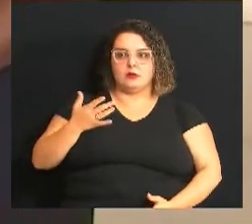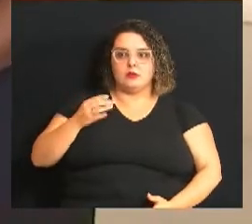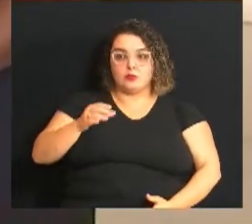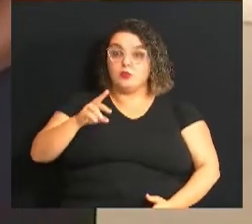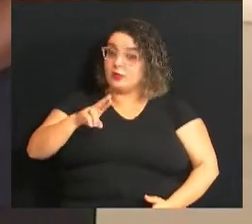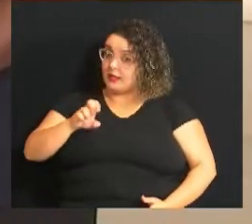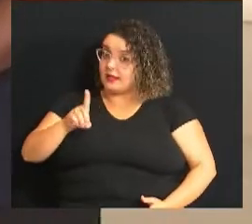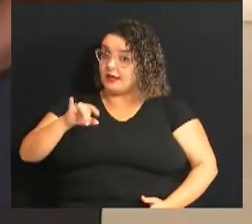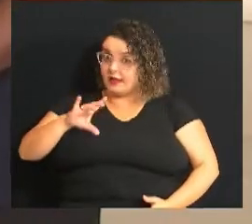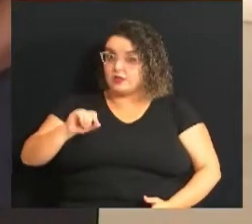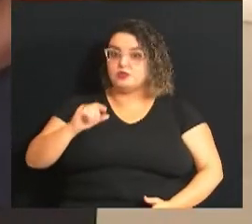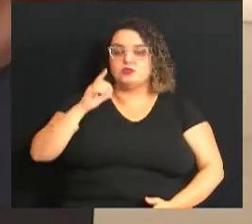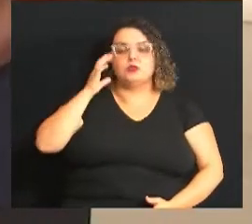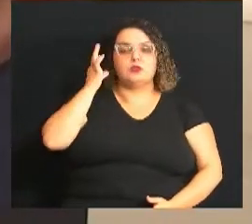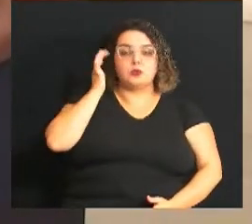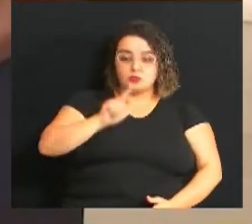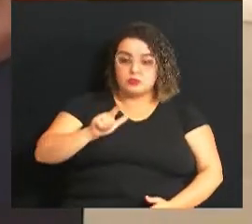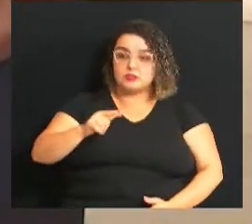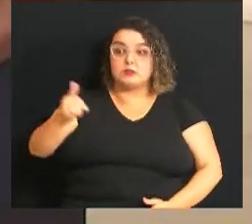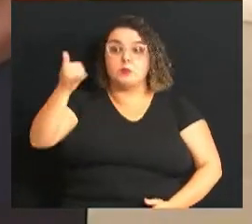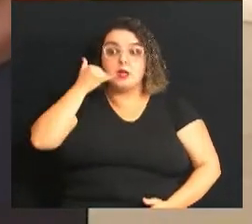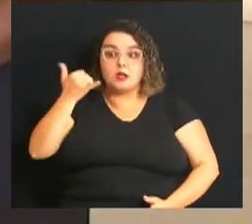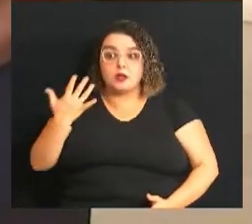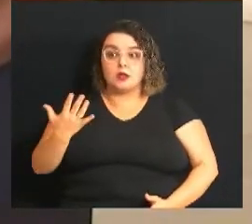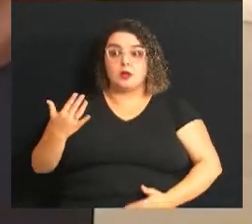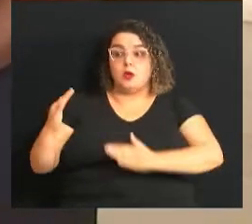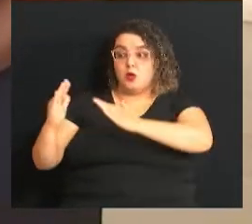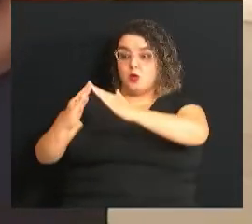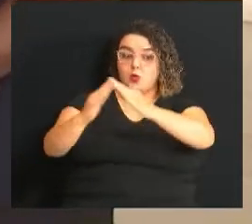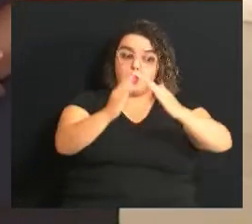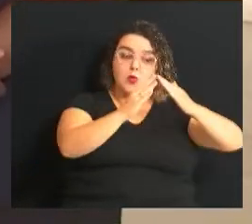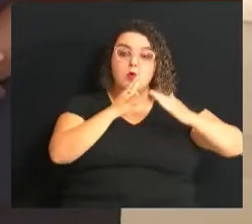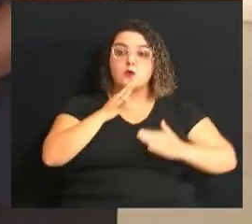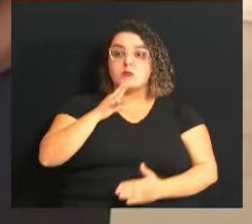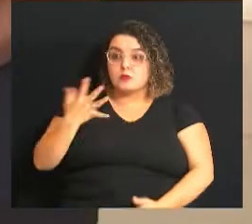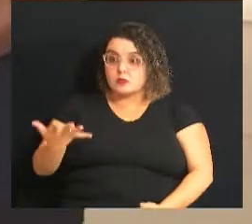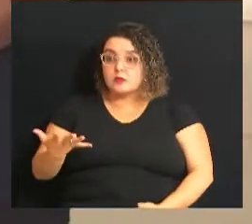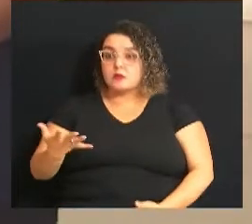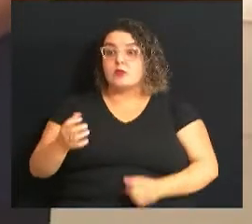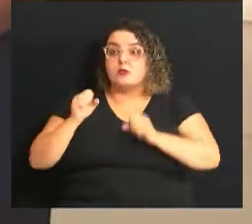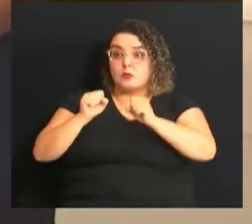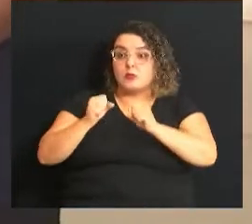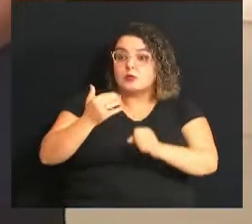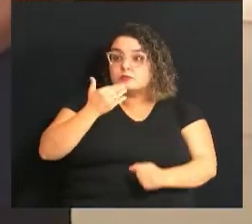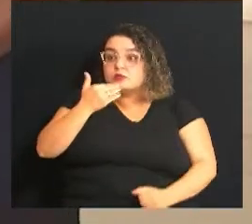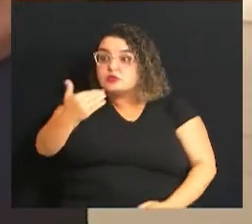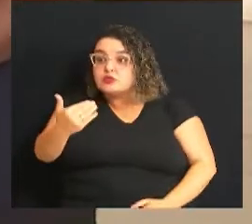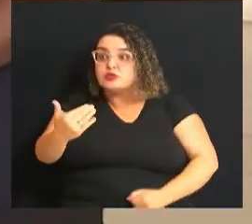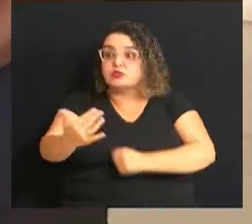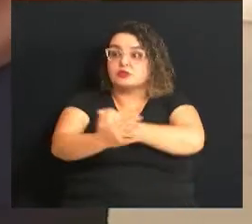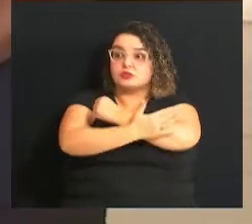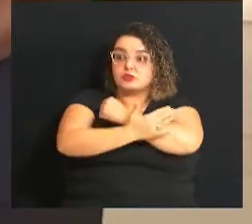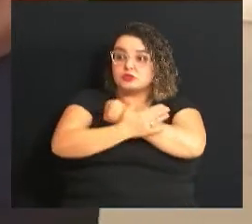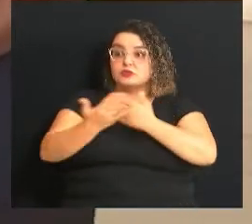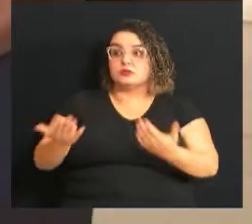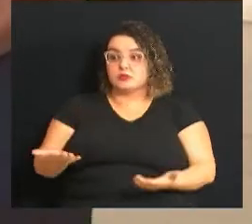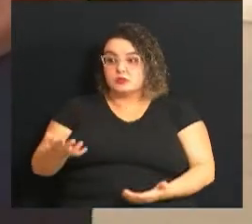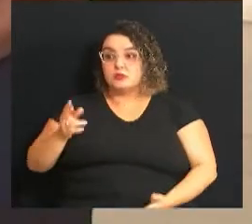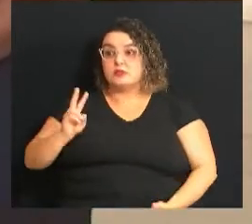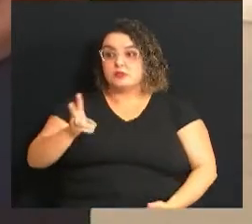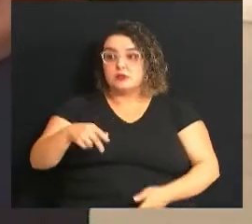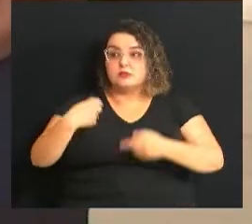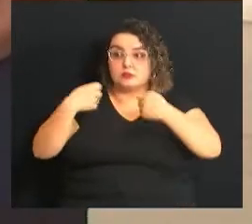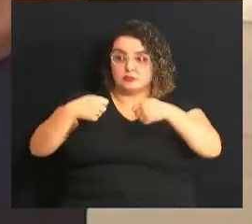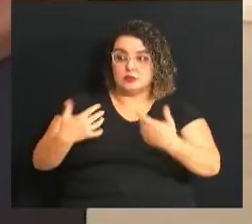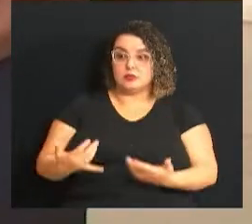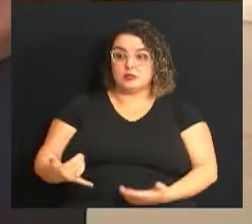fazer uma ligação, de repente conhecer os vizinhos, pessoas próximas para quem ela possa estar pedindo ajuda e sempre que precisar,